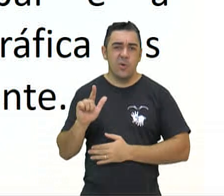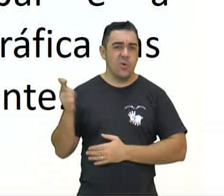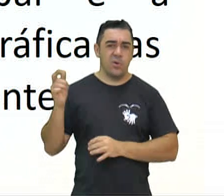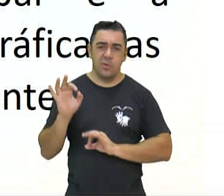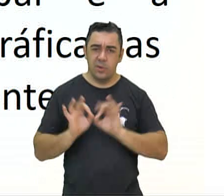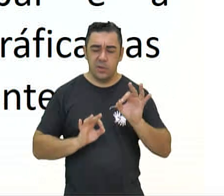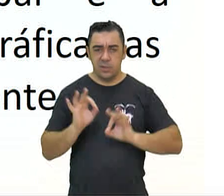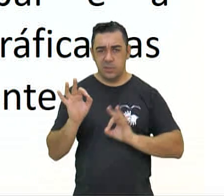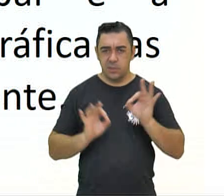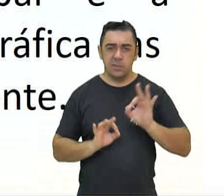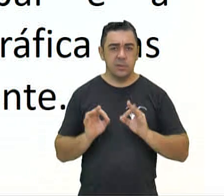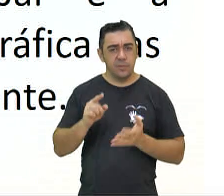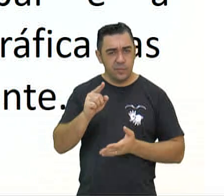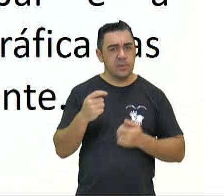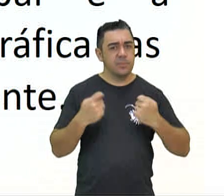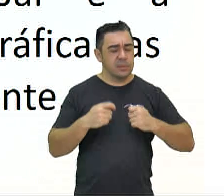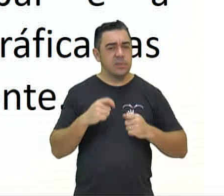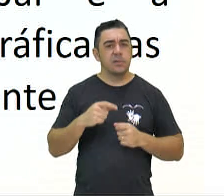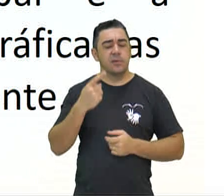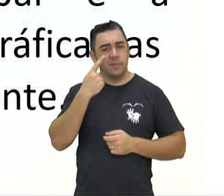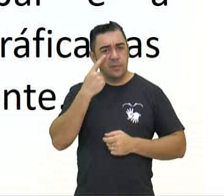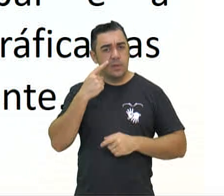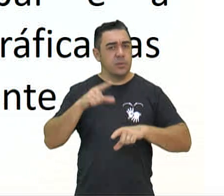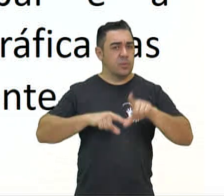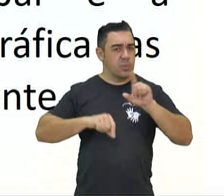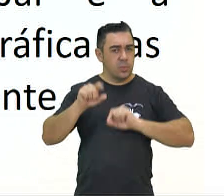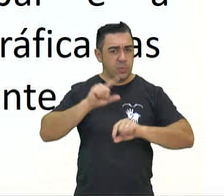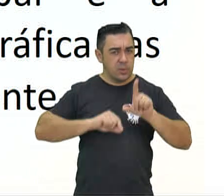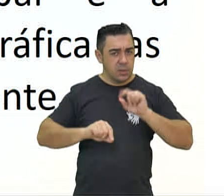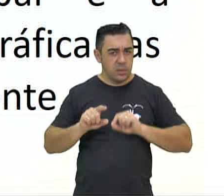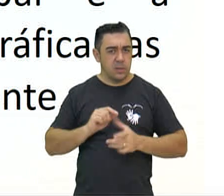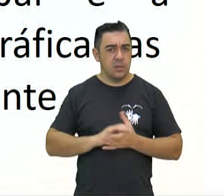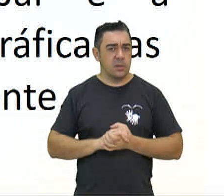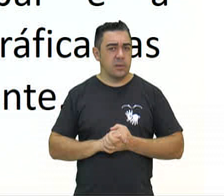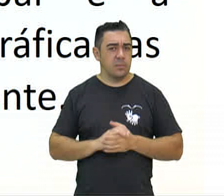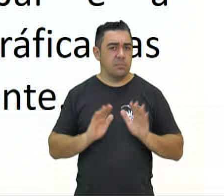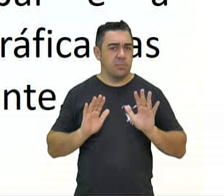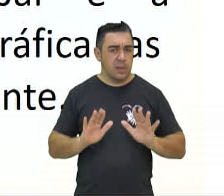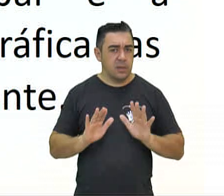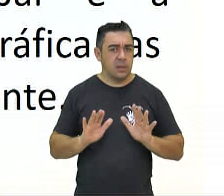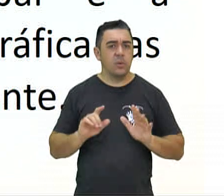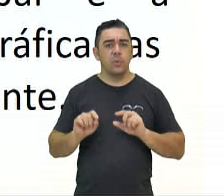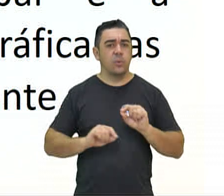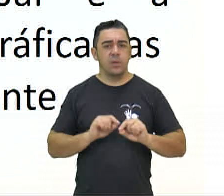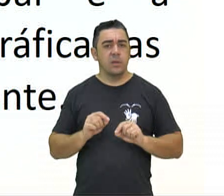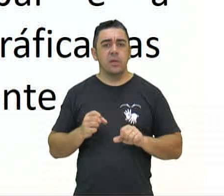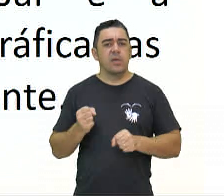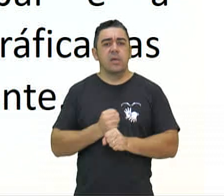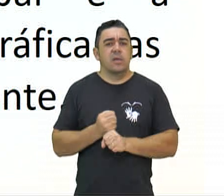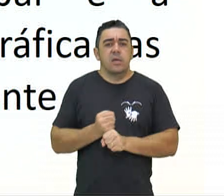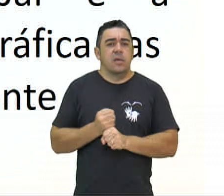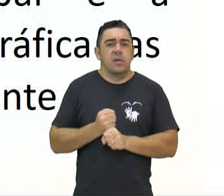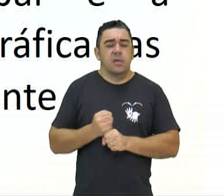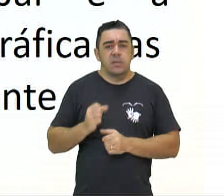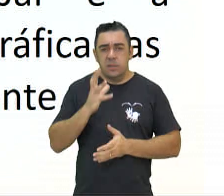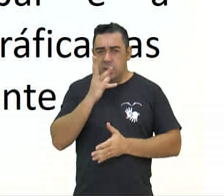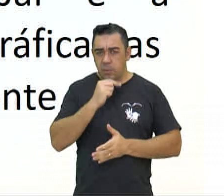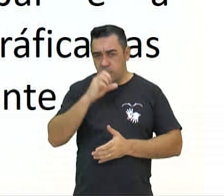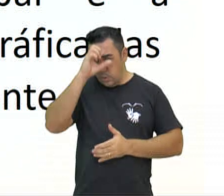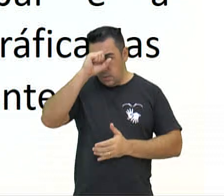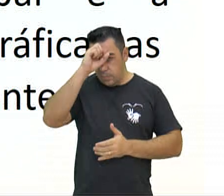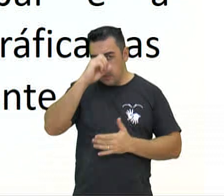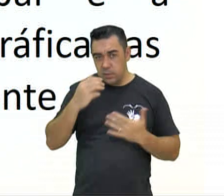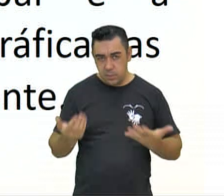organização. Você tem que votar, tem que escolher. Não é um processo simples, demora muito tempo para aprender, se é